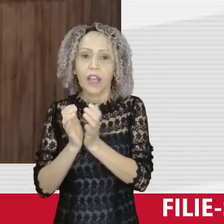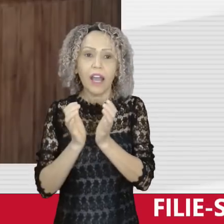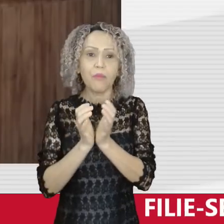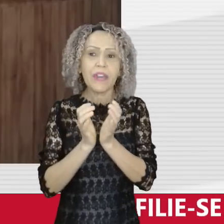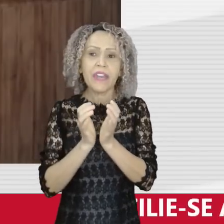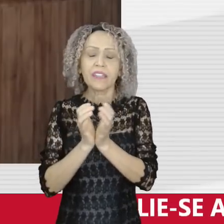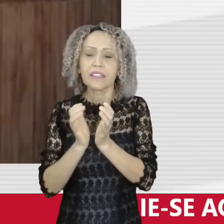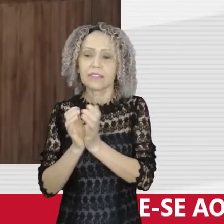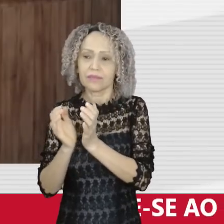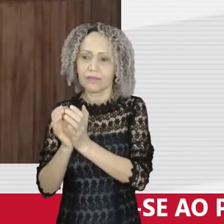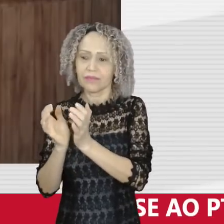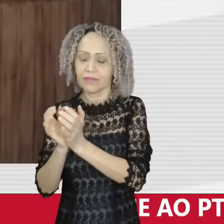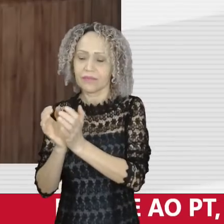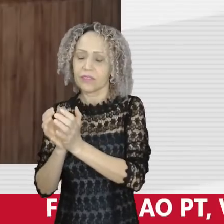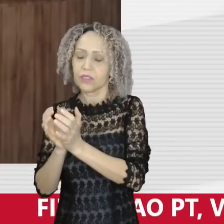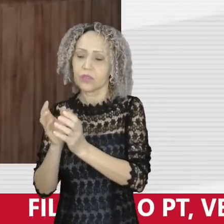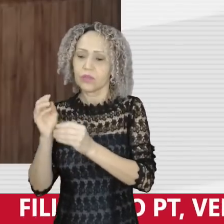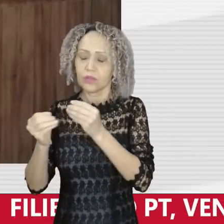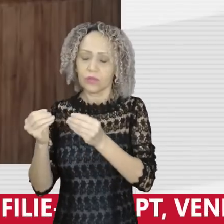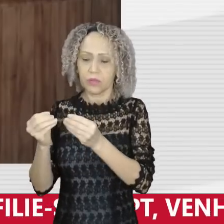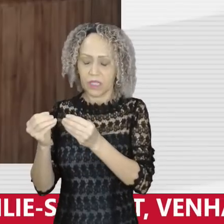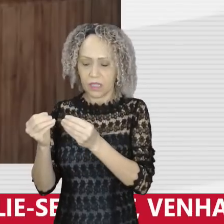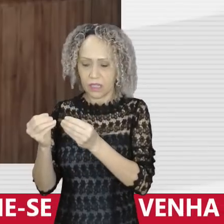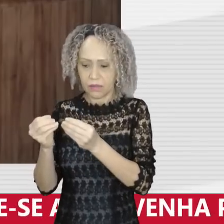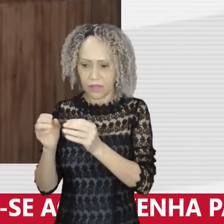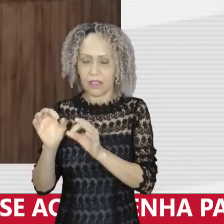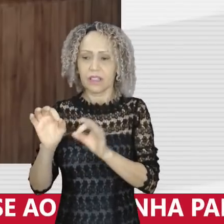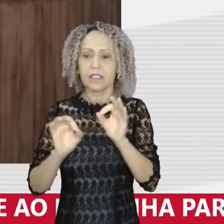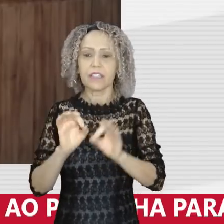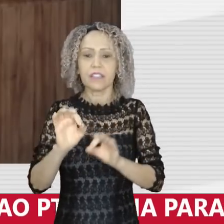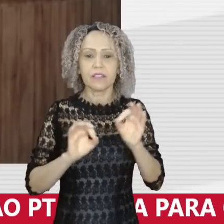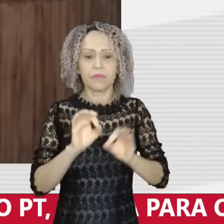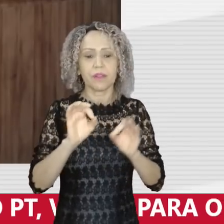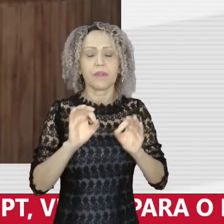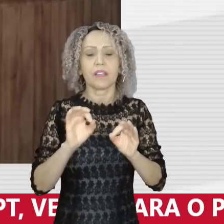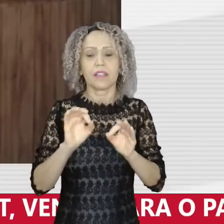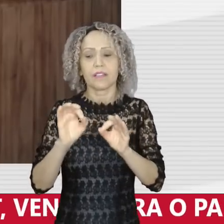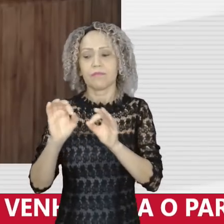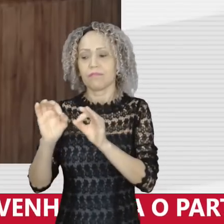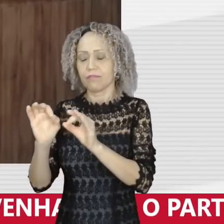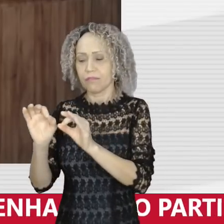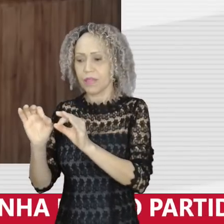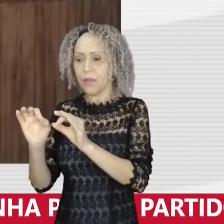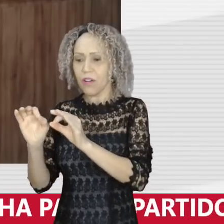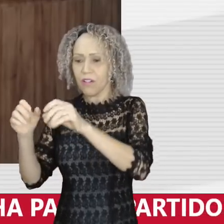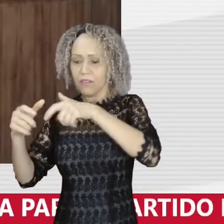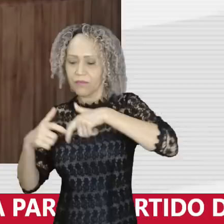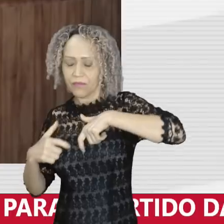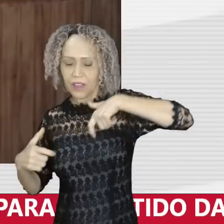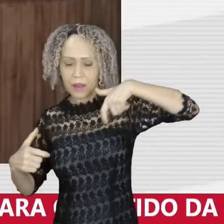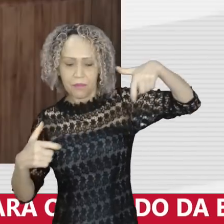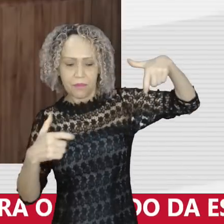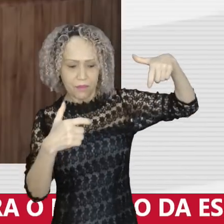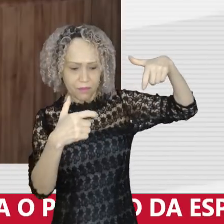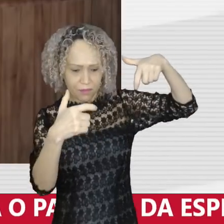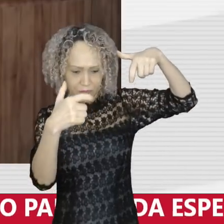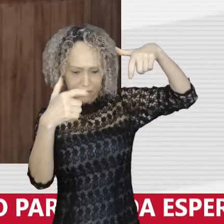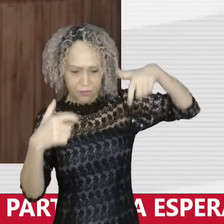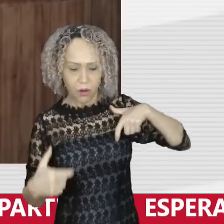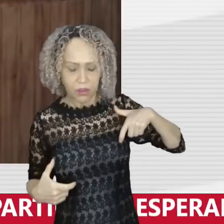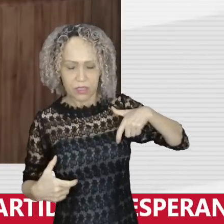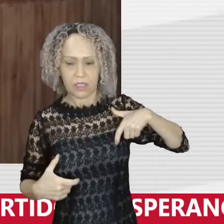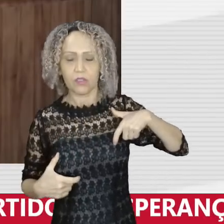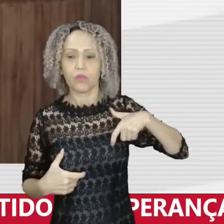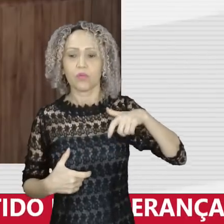tarefa fundamental do atual momento político, que é preparar a posse do presidente Lula. E é sobre isso que nós